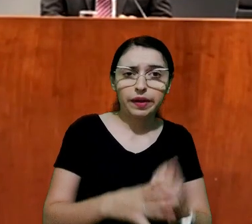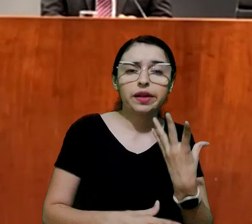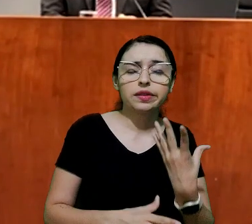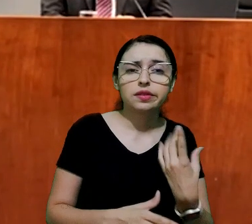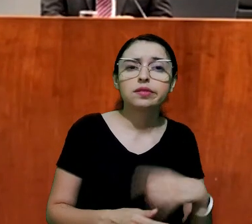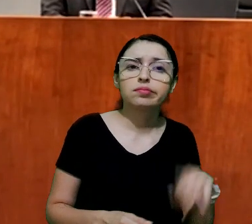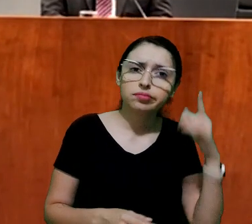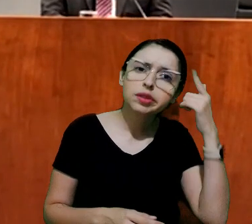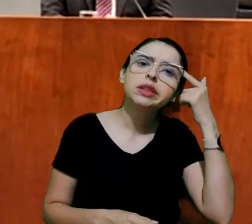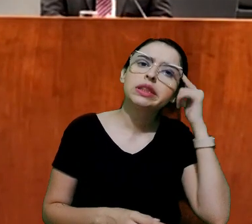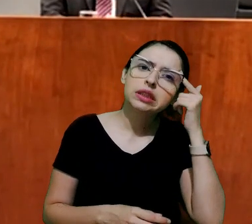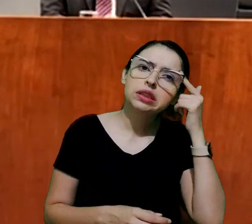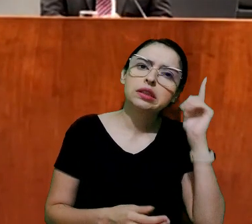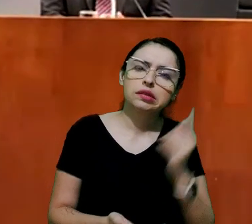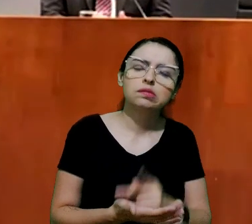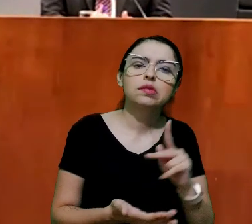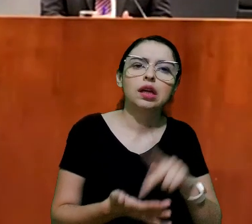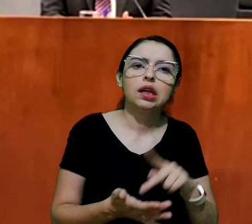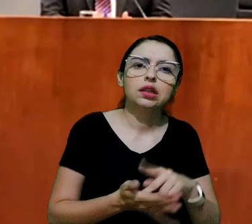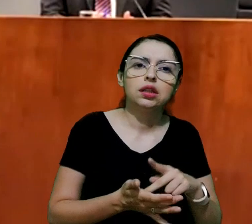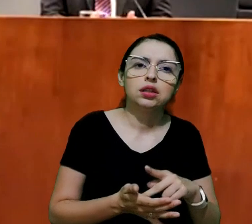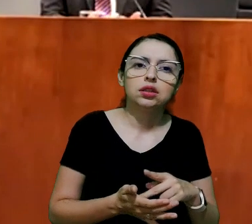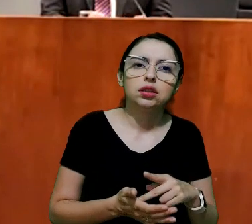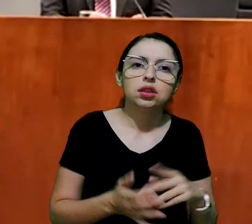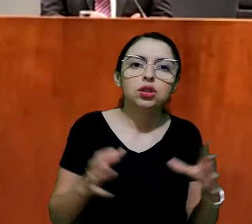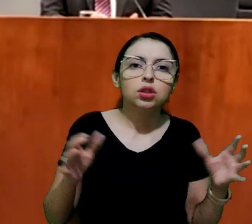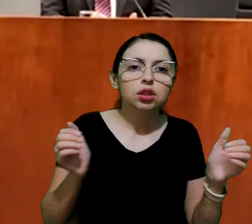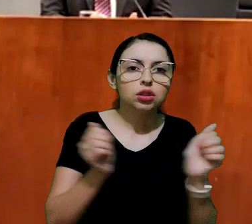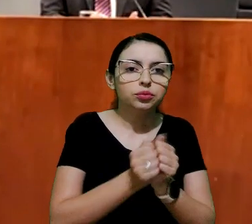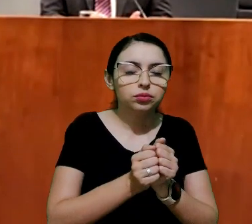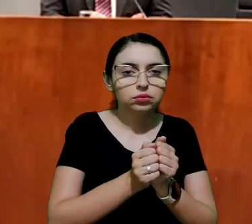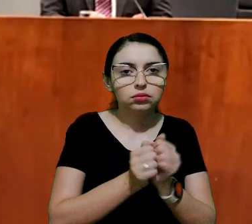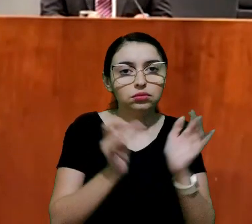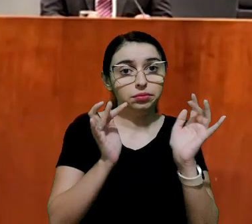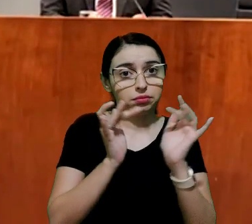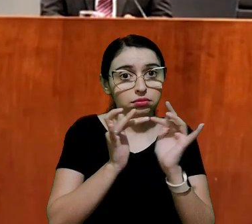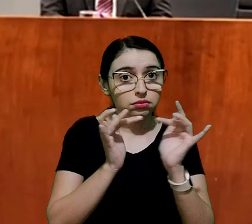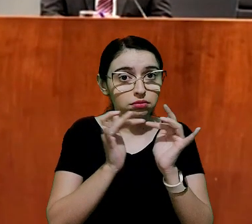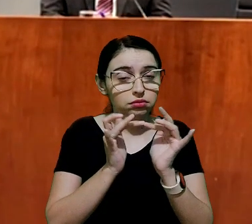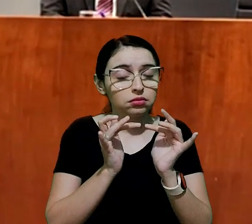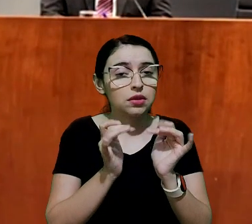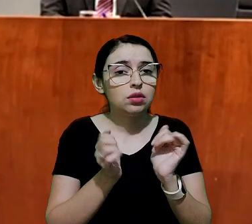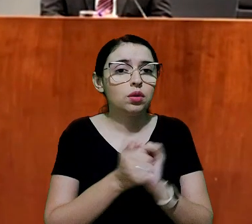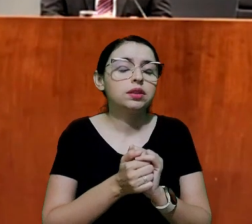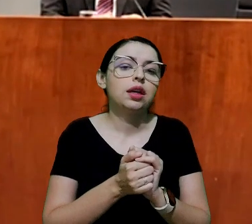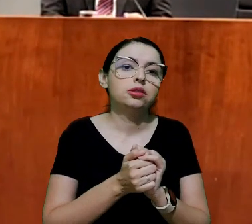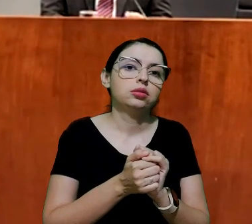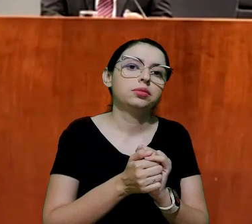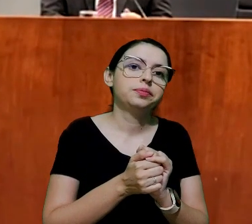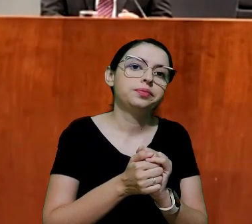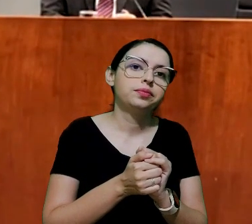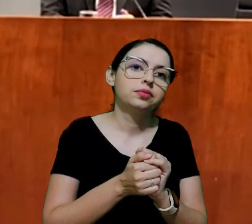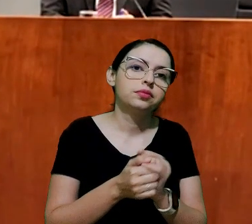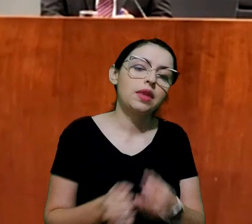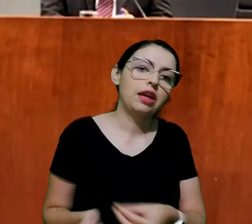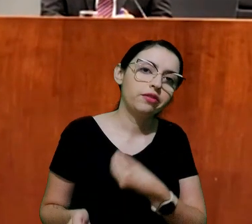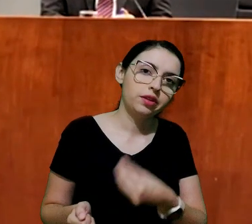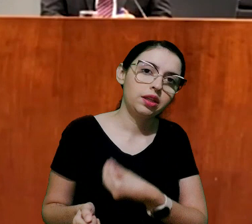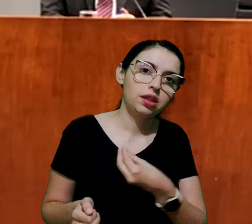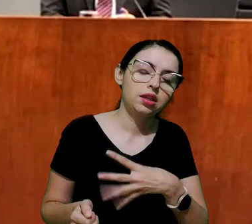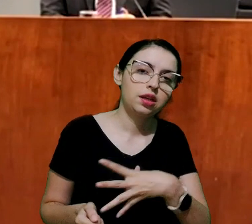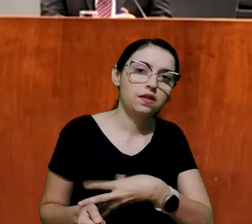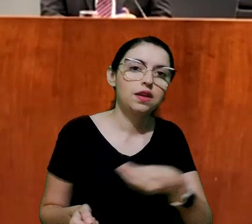é fato, ao qual se agrega também o afeto. Não que o afeto também não esteja presente na